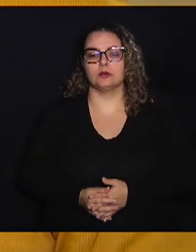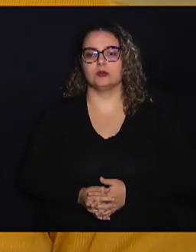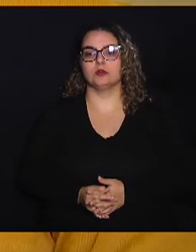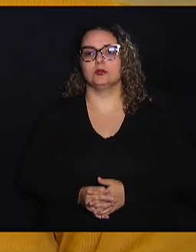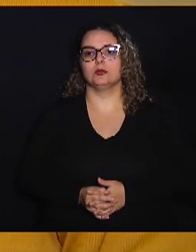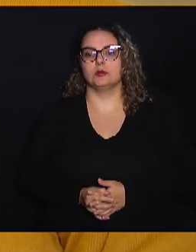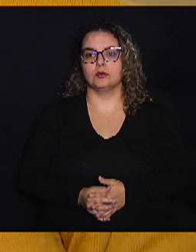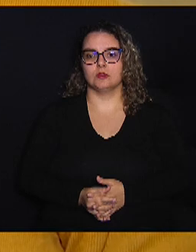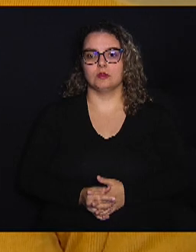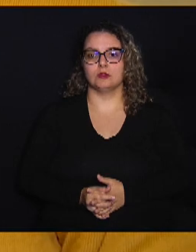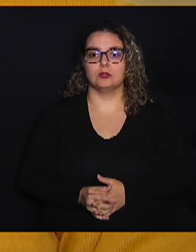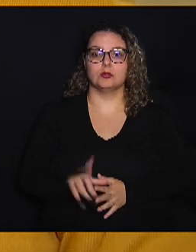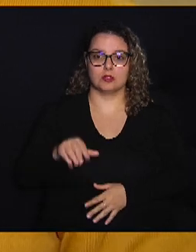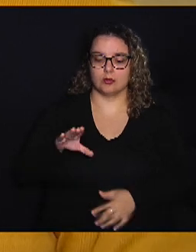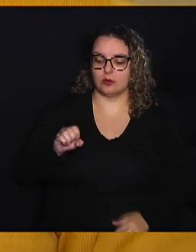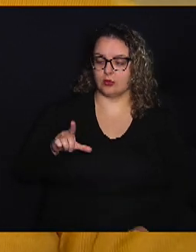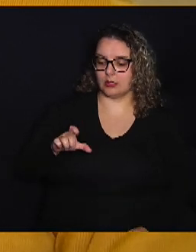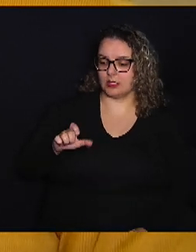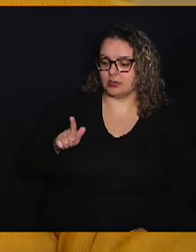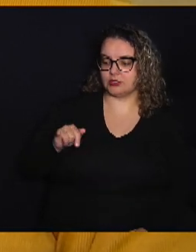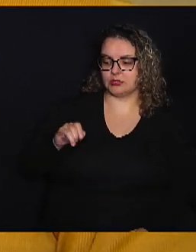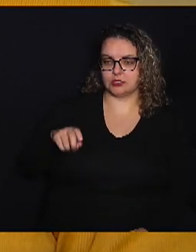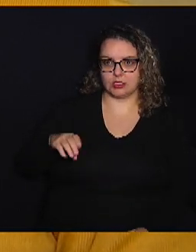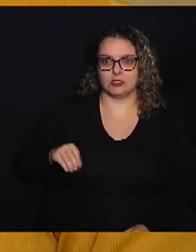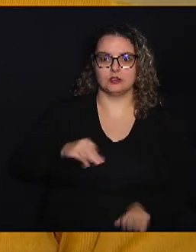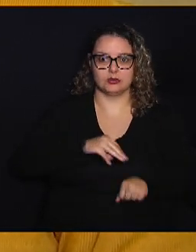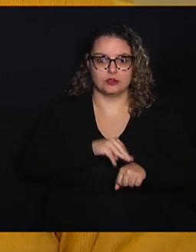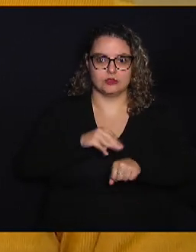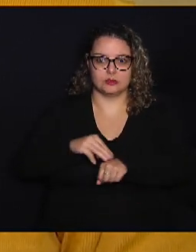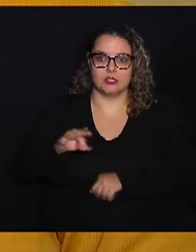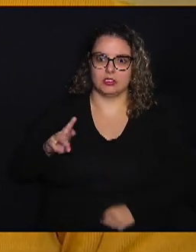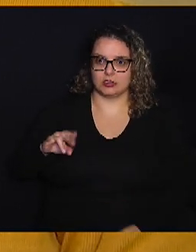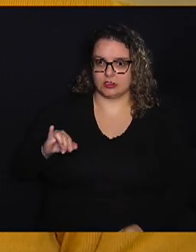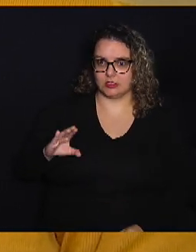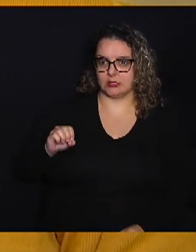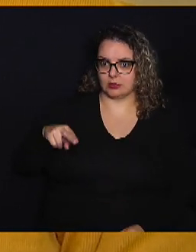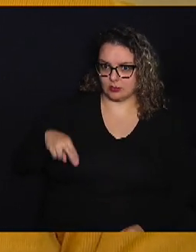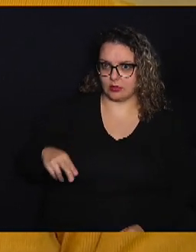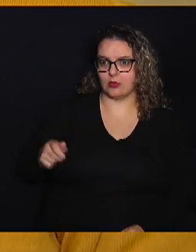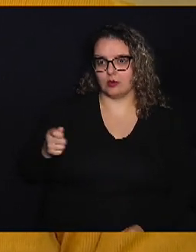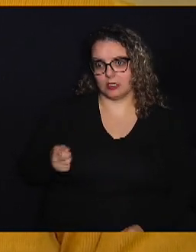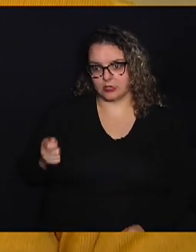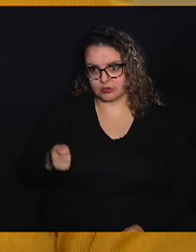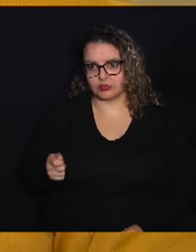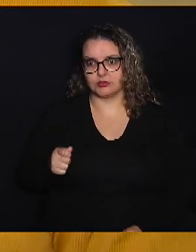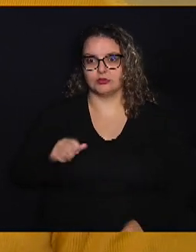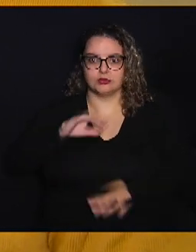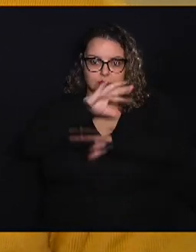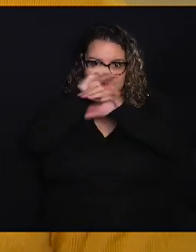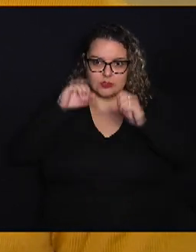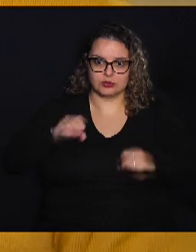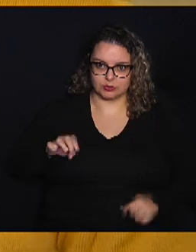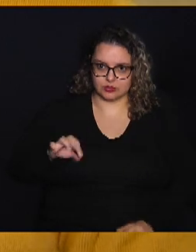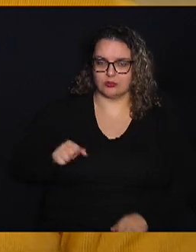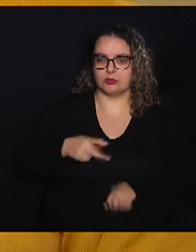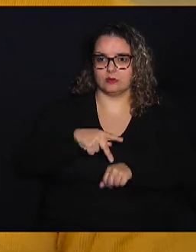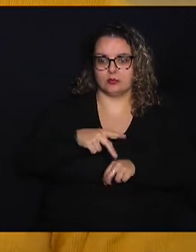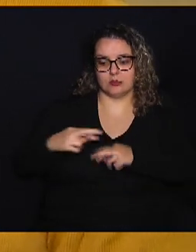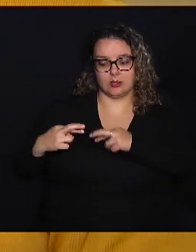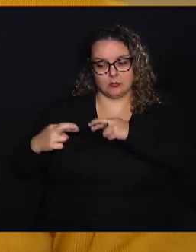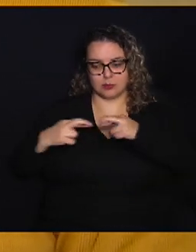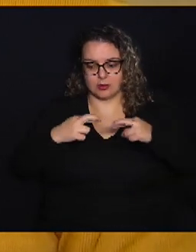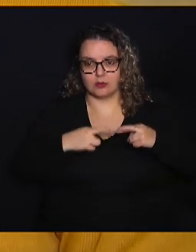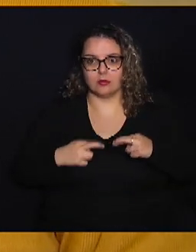um colegiado de membros da Tricom, né, que é a Associação dos Tribunais de Contas do país, para fazer essa análise